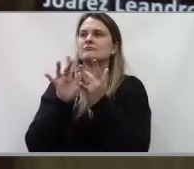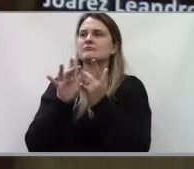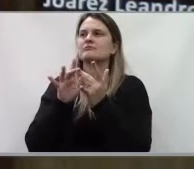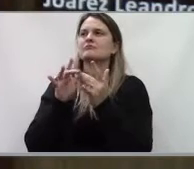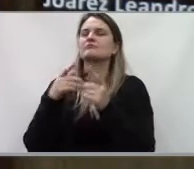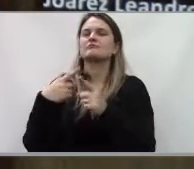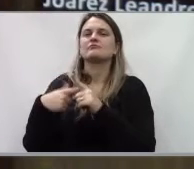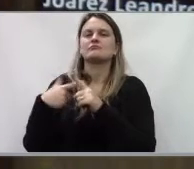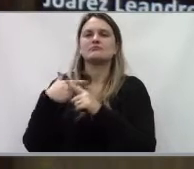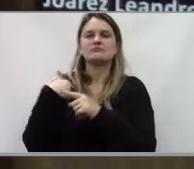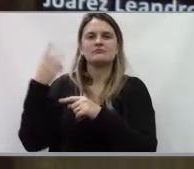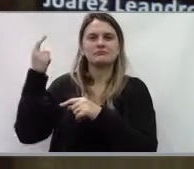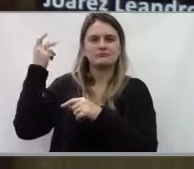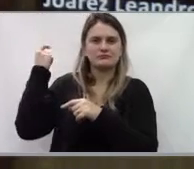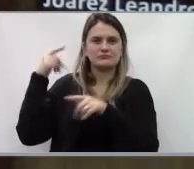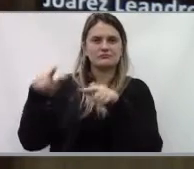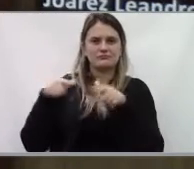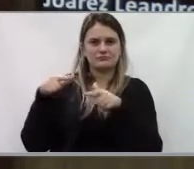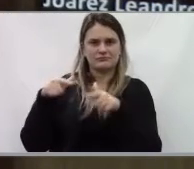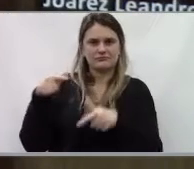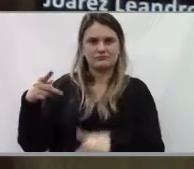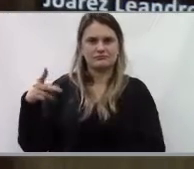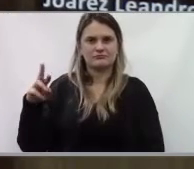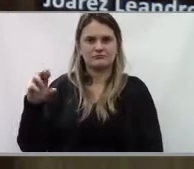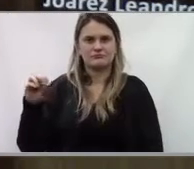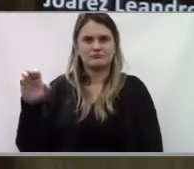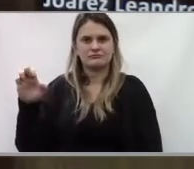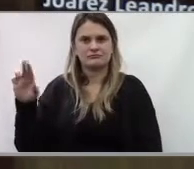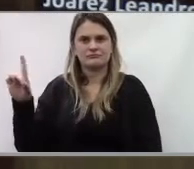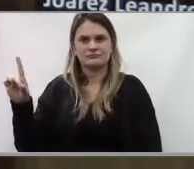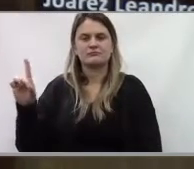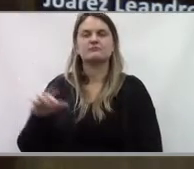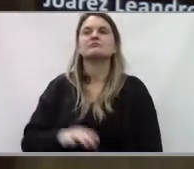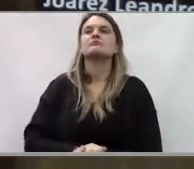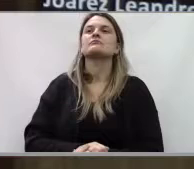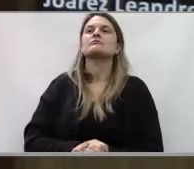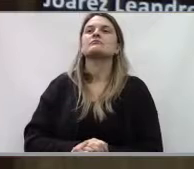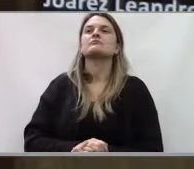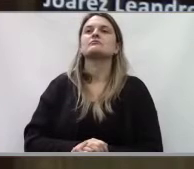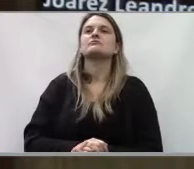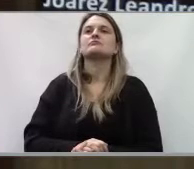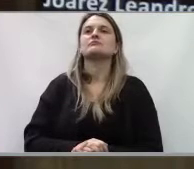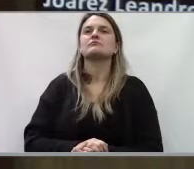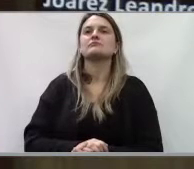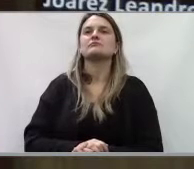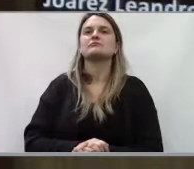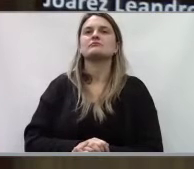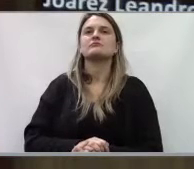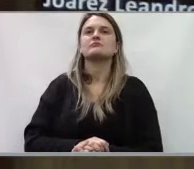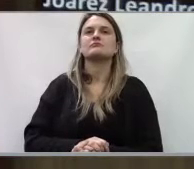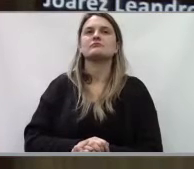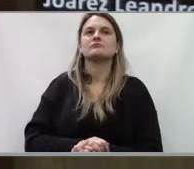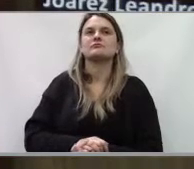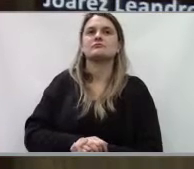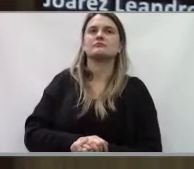pôde levar a mensagem contra as drogas e contra a violência. Também